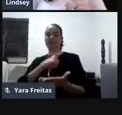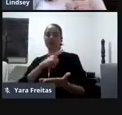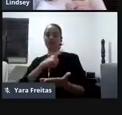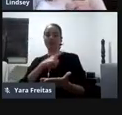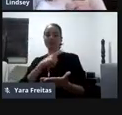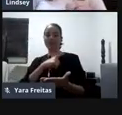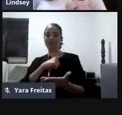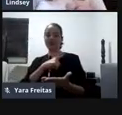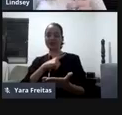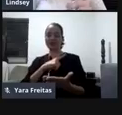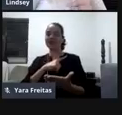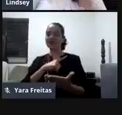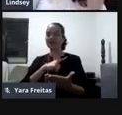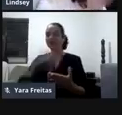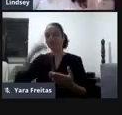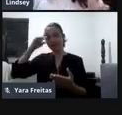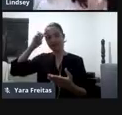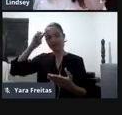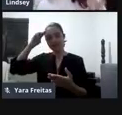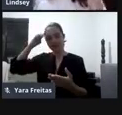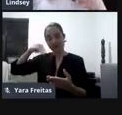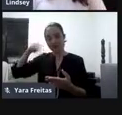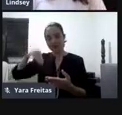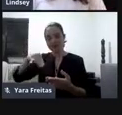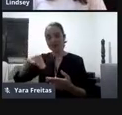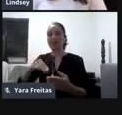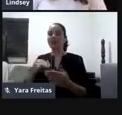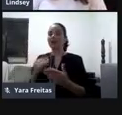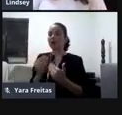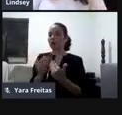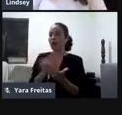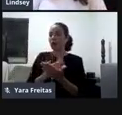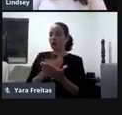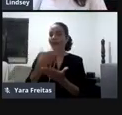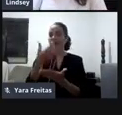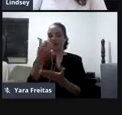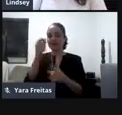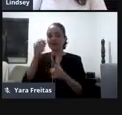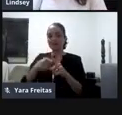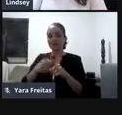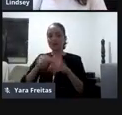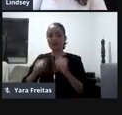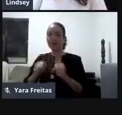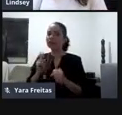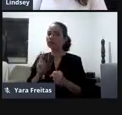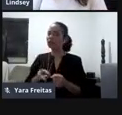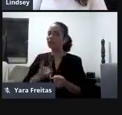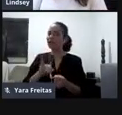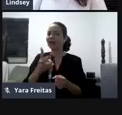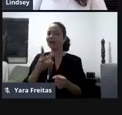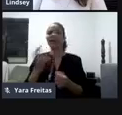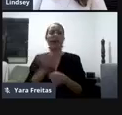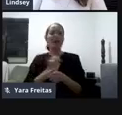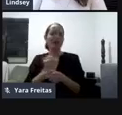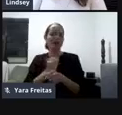tá? Décadas. Mas é maior nos primeiros 6 meses, certo?